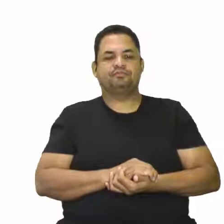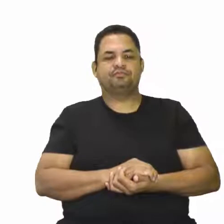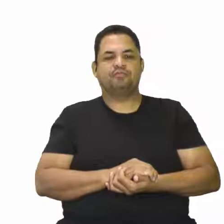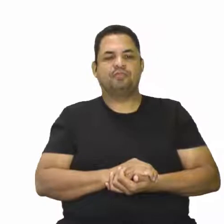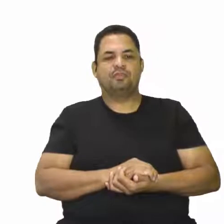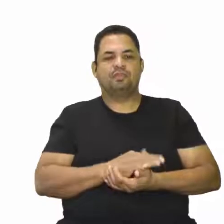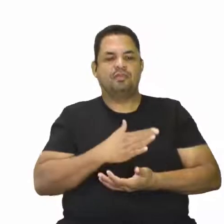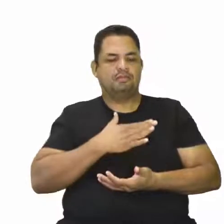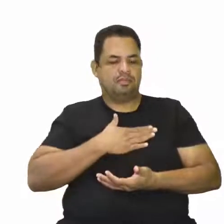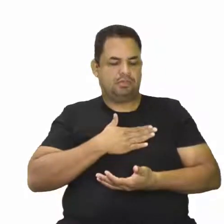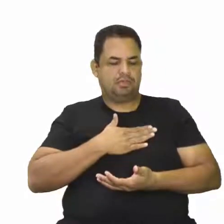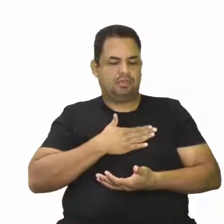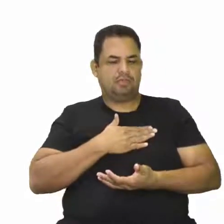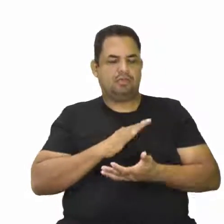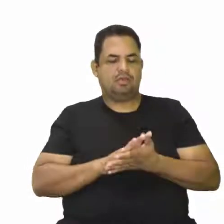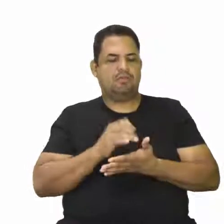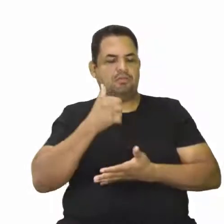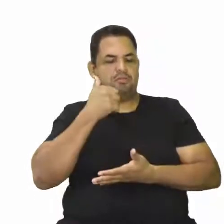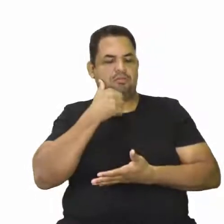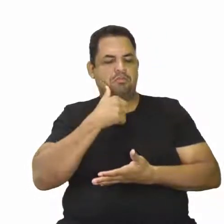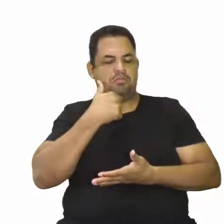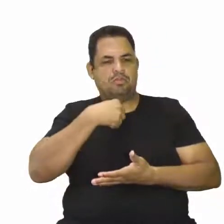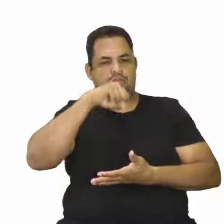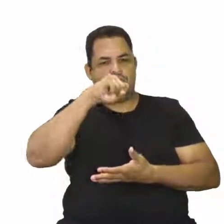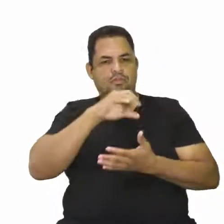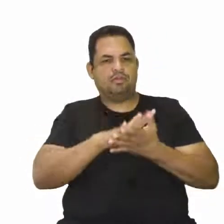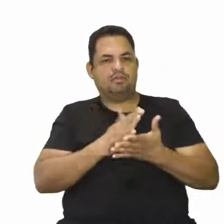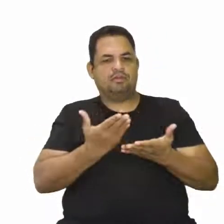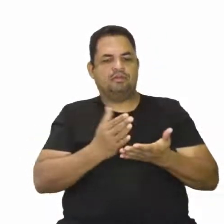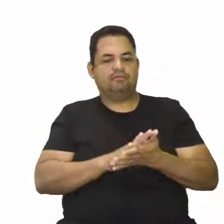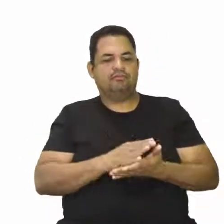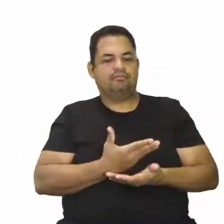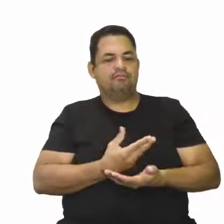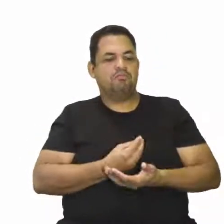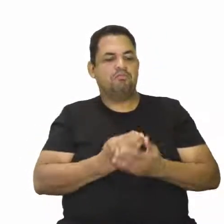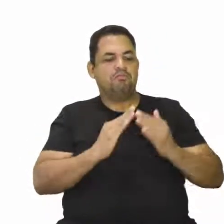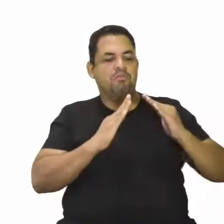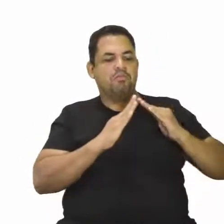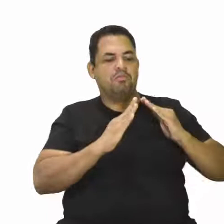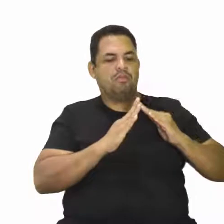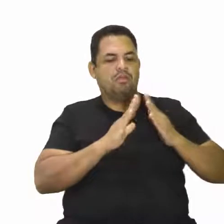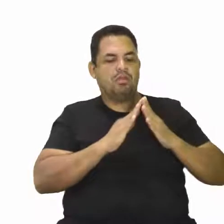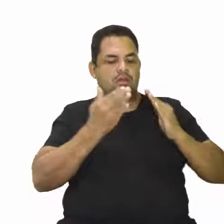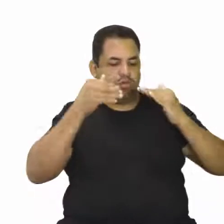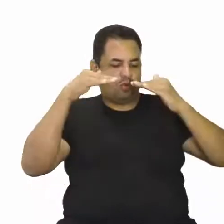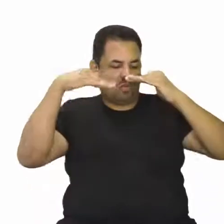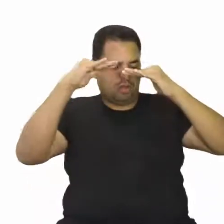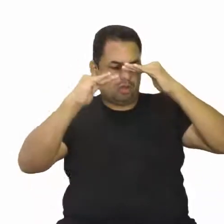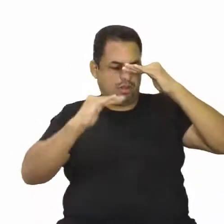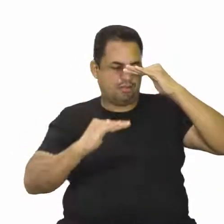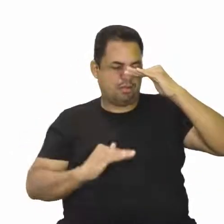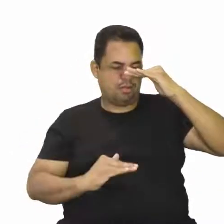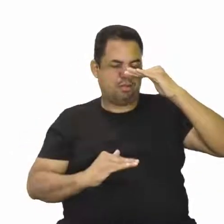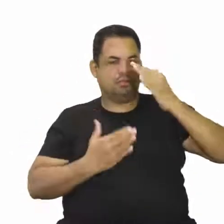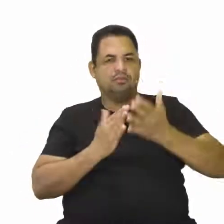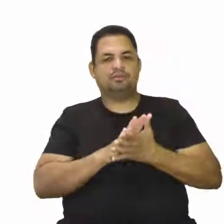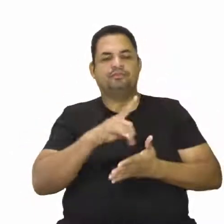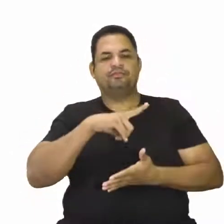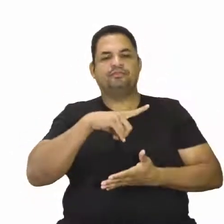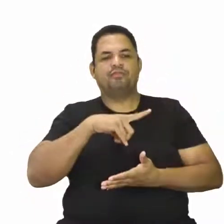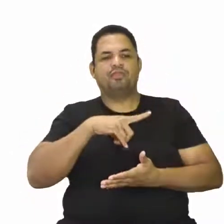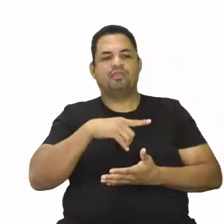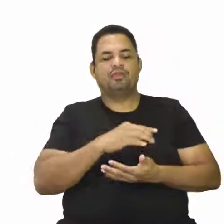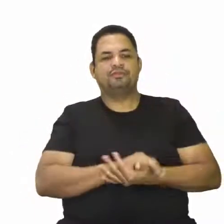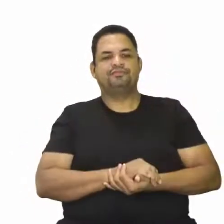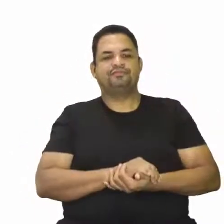abajo. Minha mamãe vive na rua abaixo. Ali tiene una